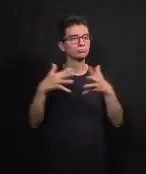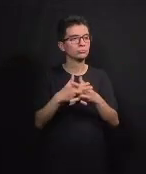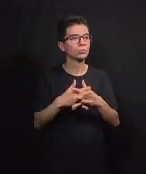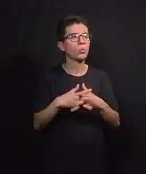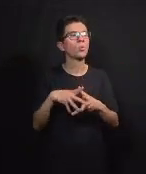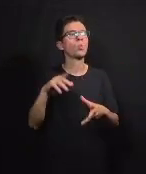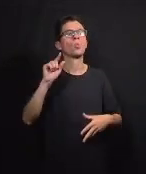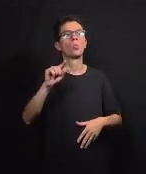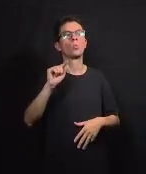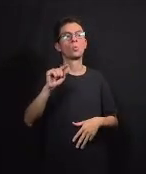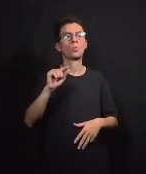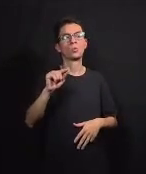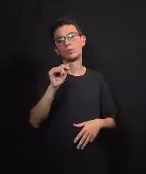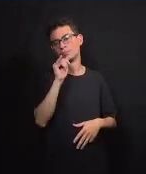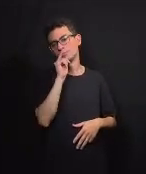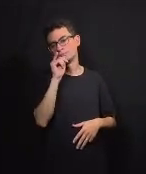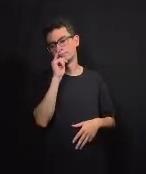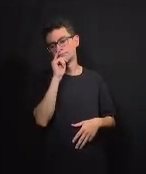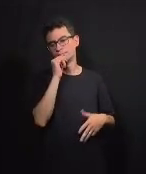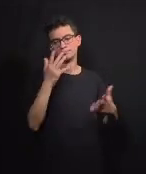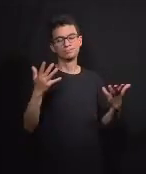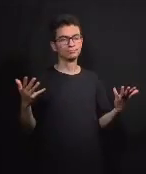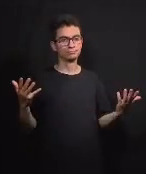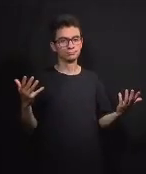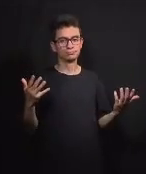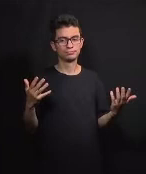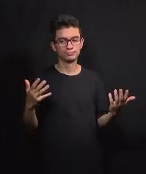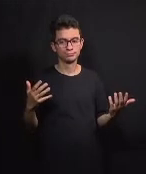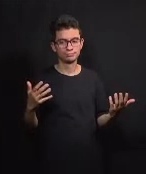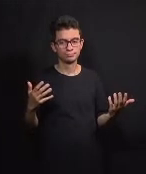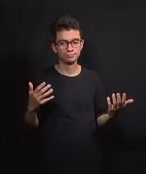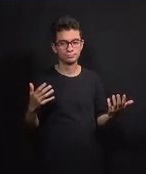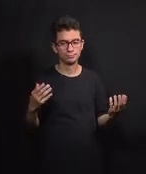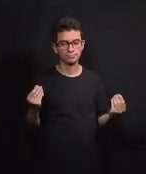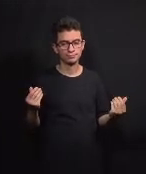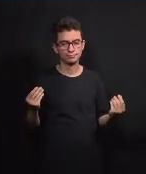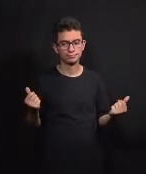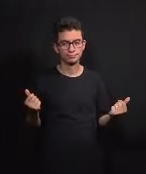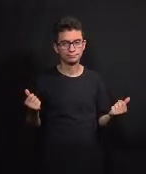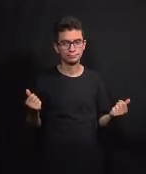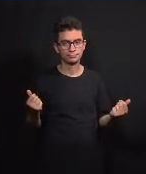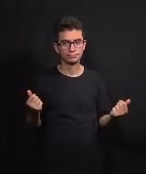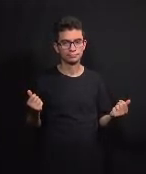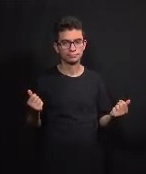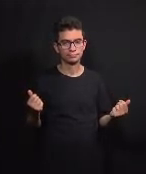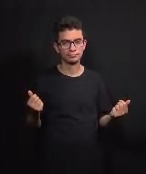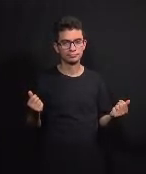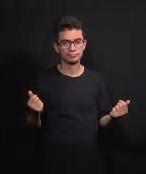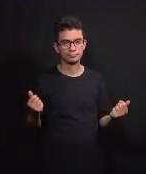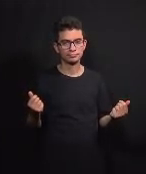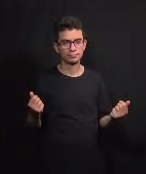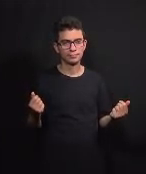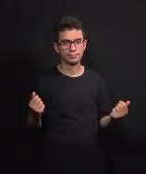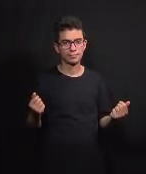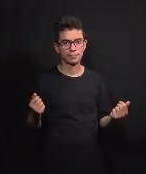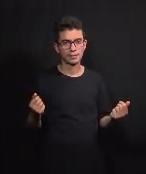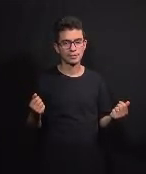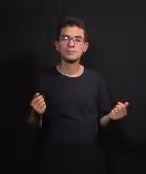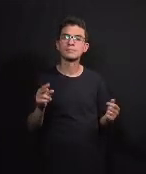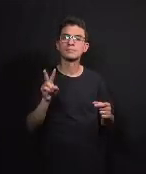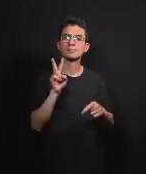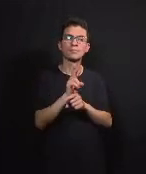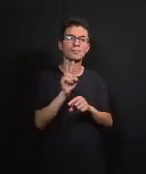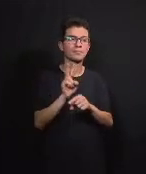diretamente contra uma série de autocratas, esperava-se uma espécie de